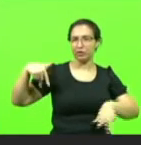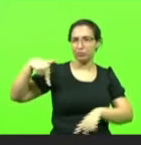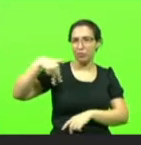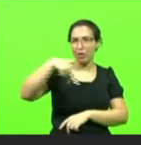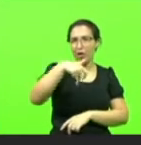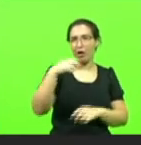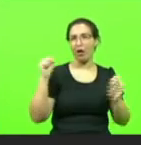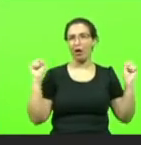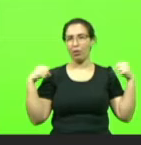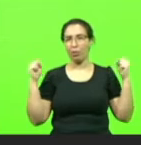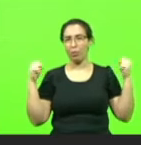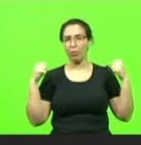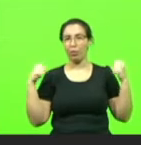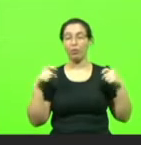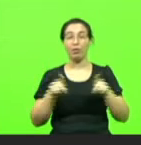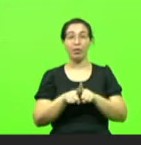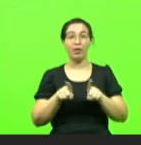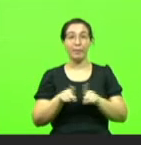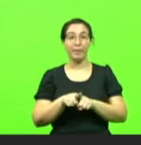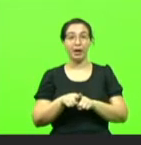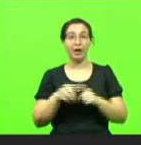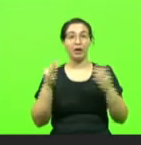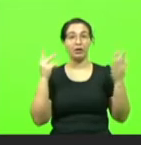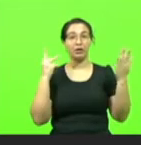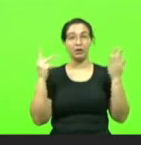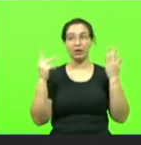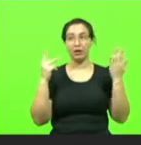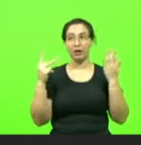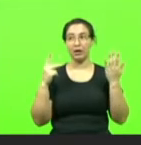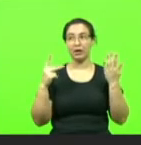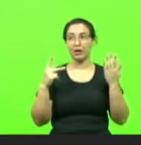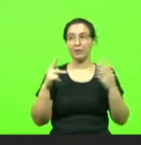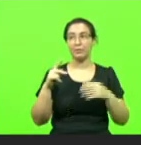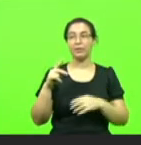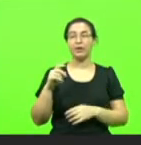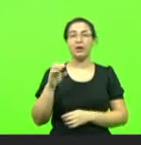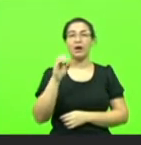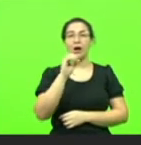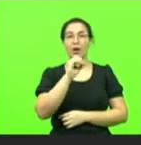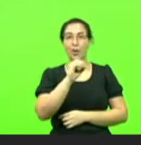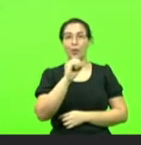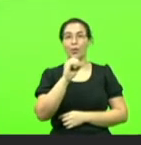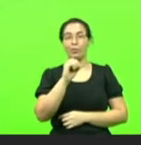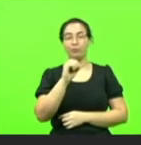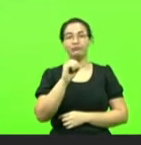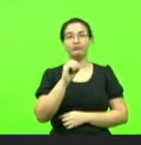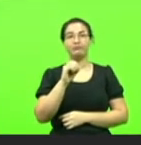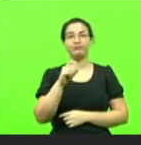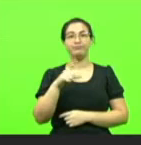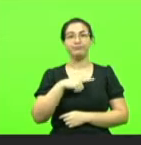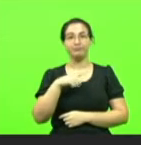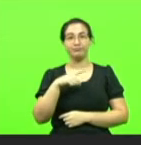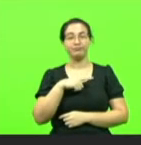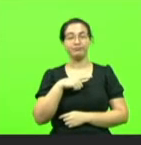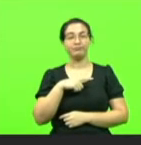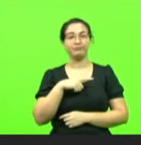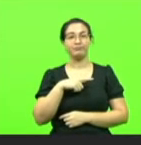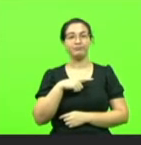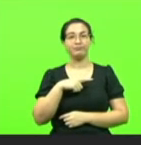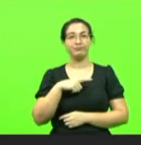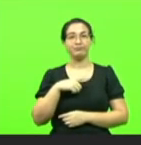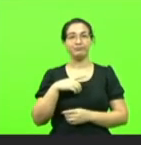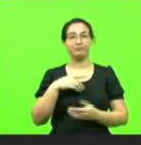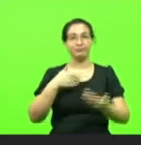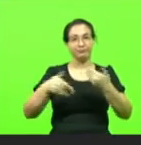psicológico EA terapia ocupacional fazendo parte do tratamento é no mesmo